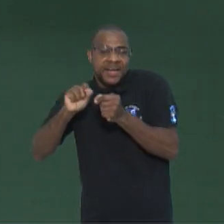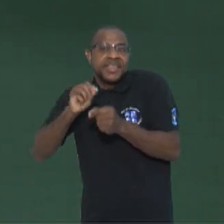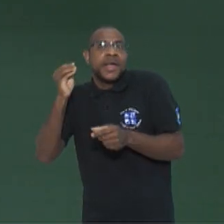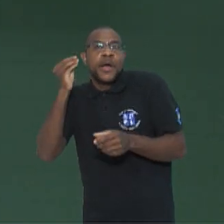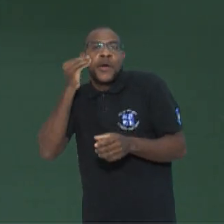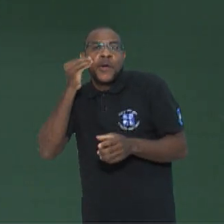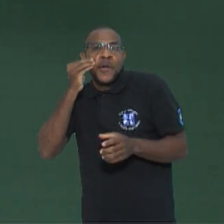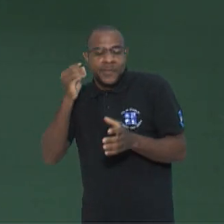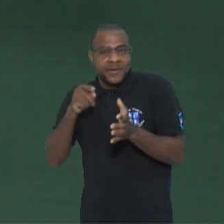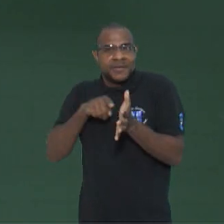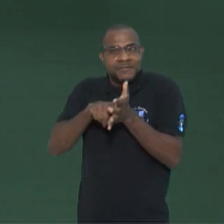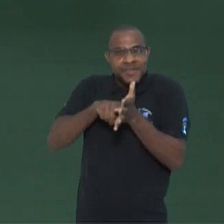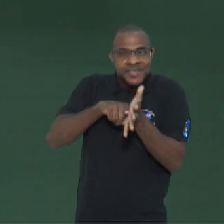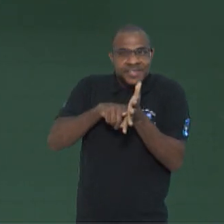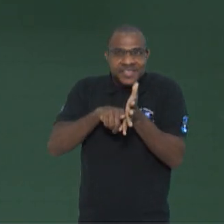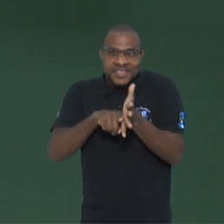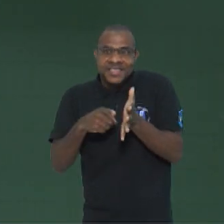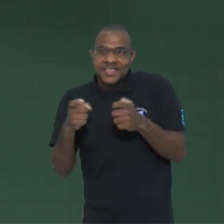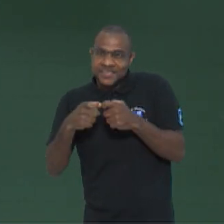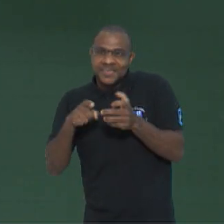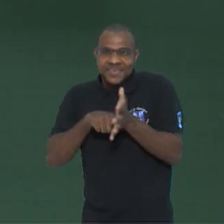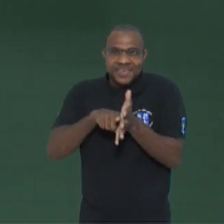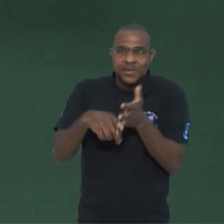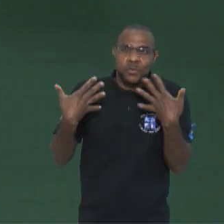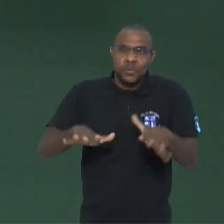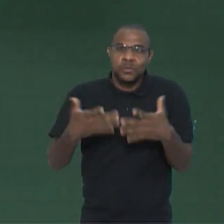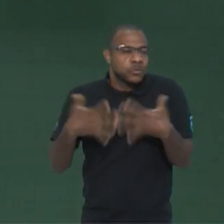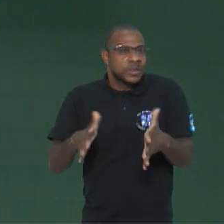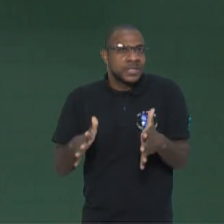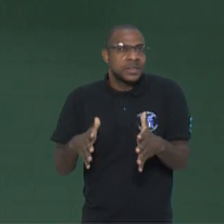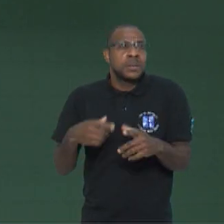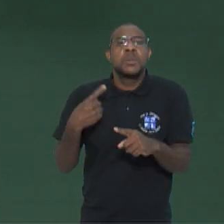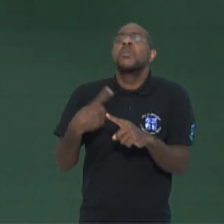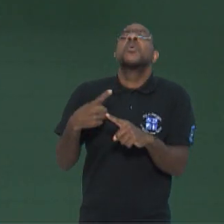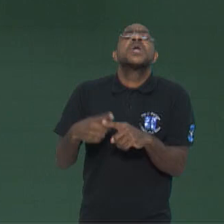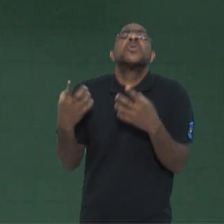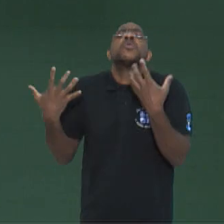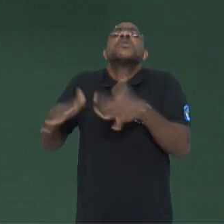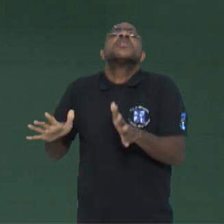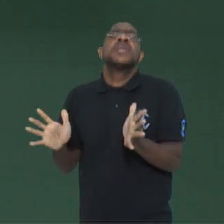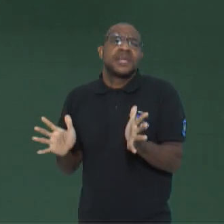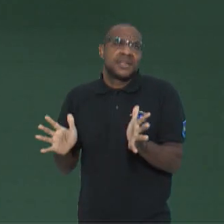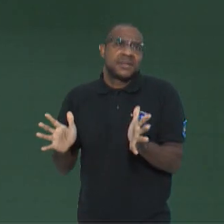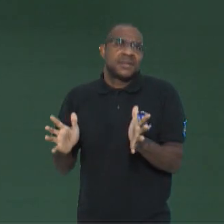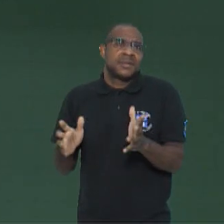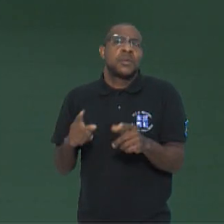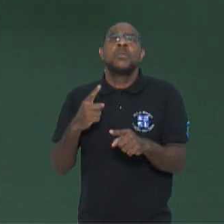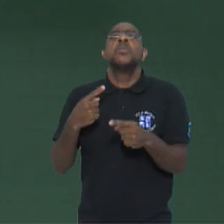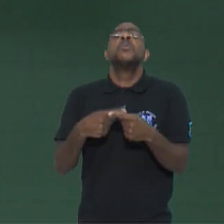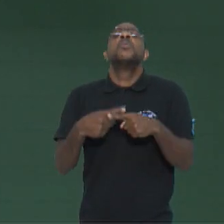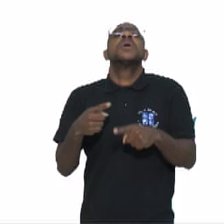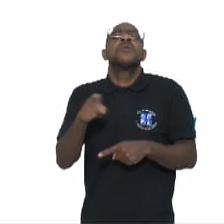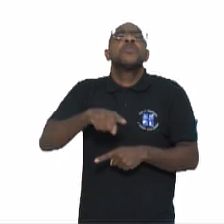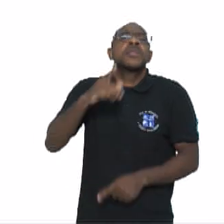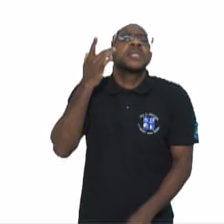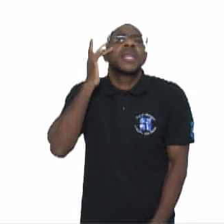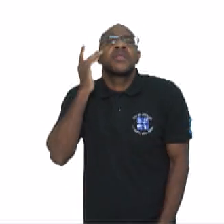lá na manchete, não é muito mais fácil? Por que será que eles não fizeram isso? O que vocês acham?